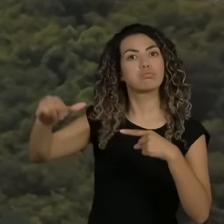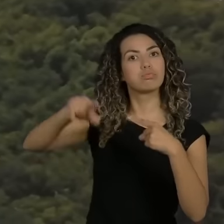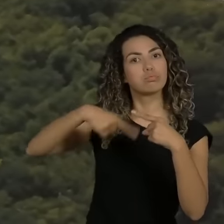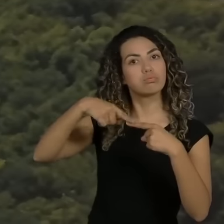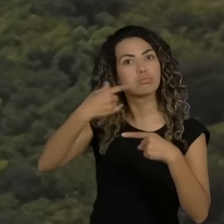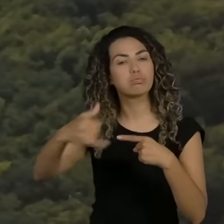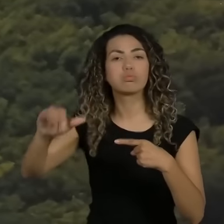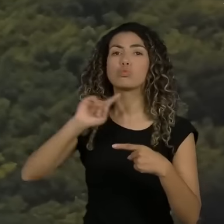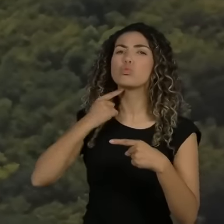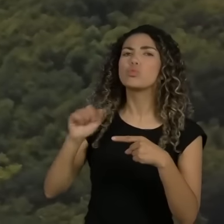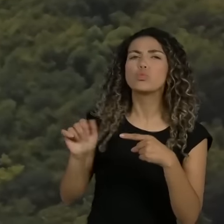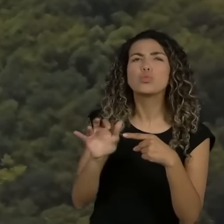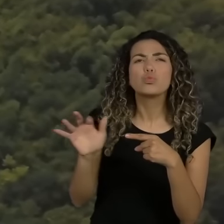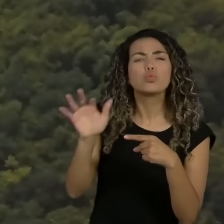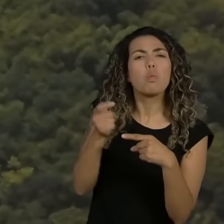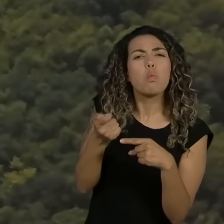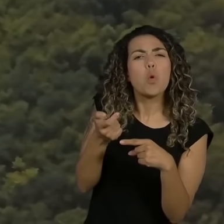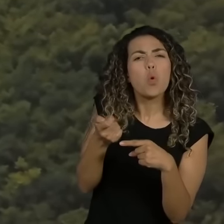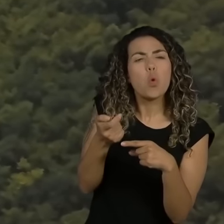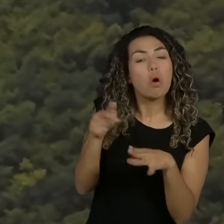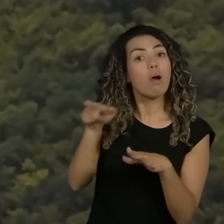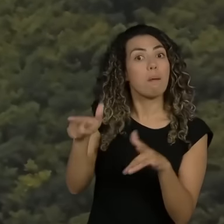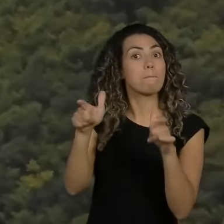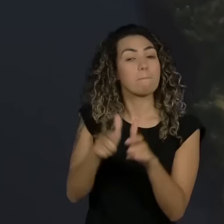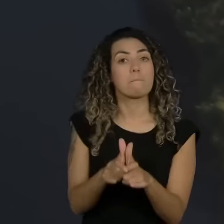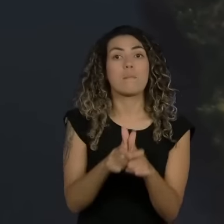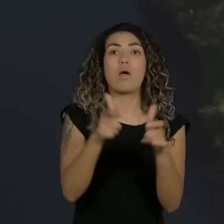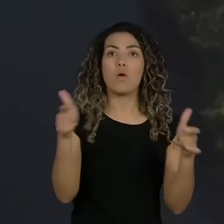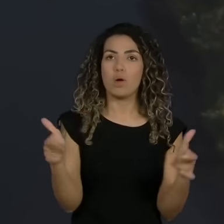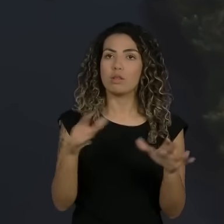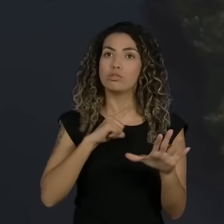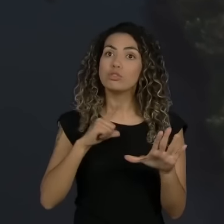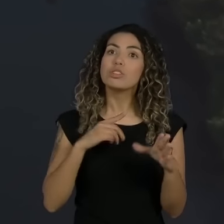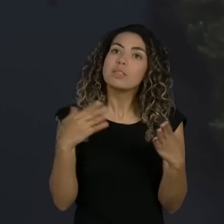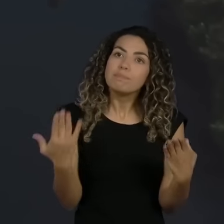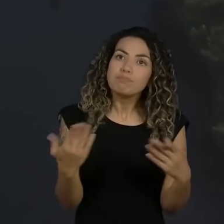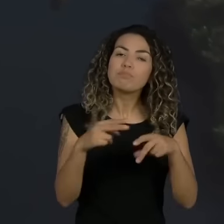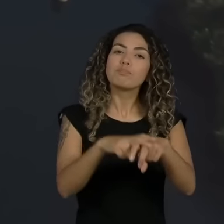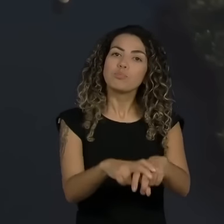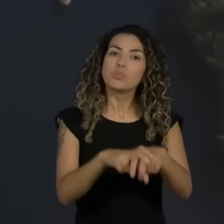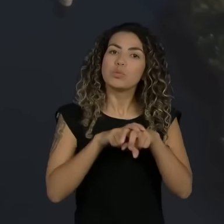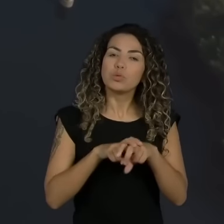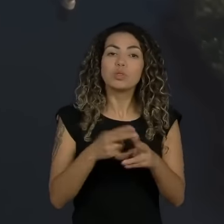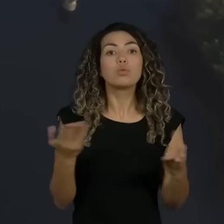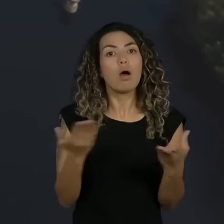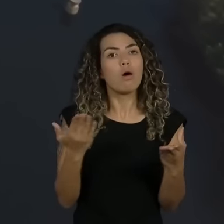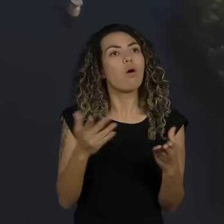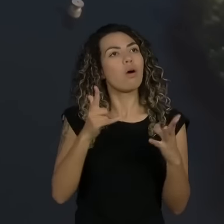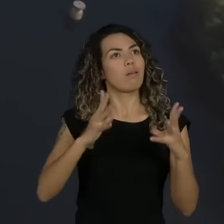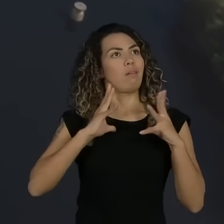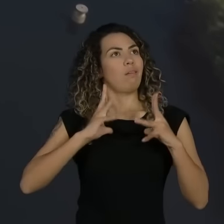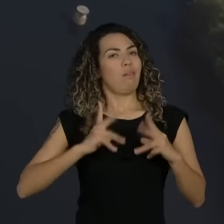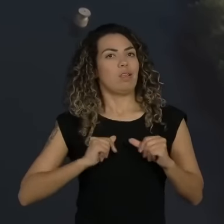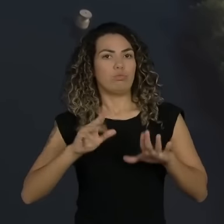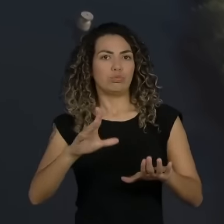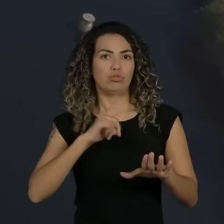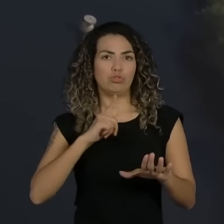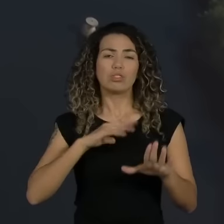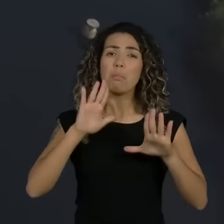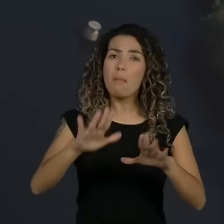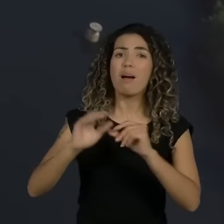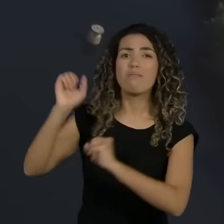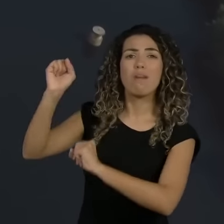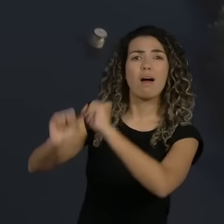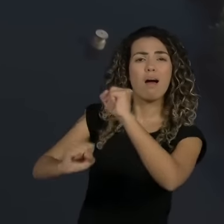de poluentes, respondem pela maior parte. Por isso, a geração é considerada limpa, embora as usinas